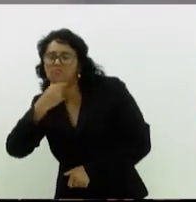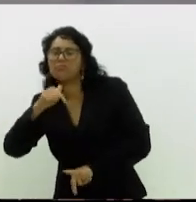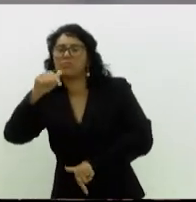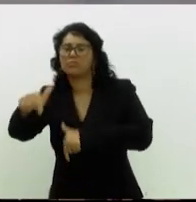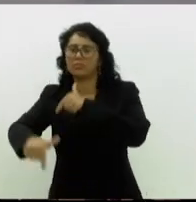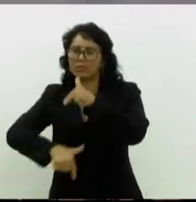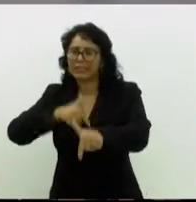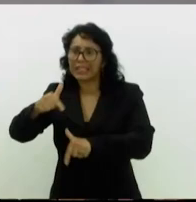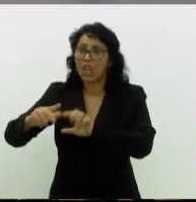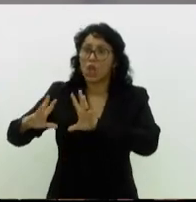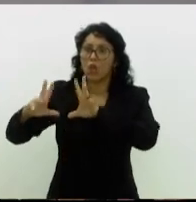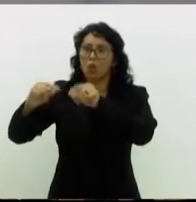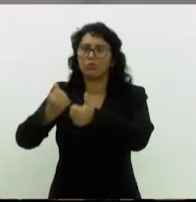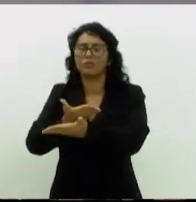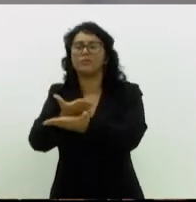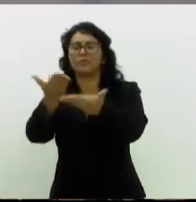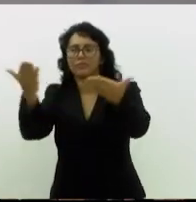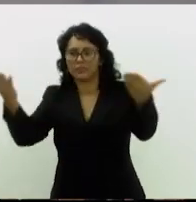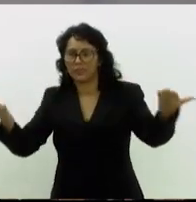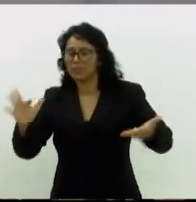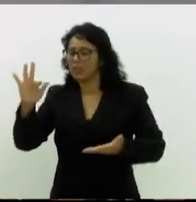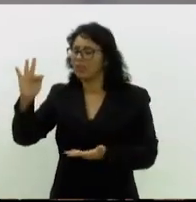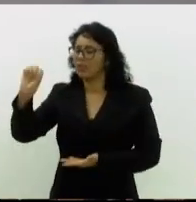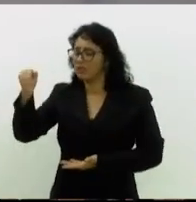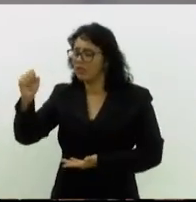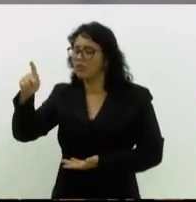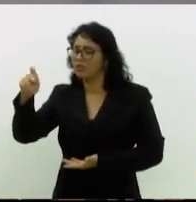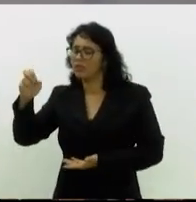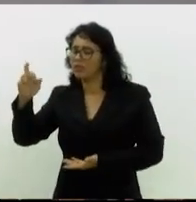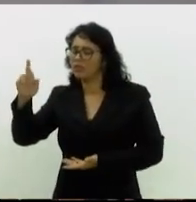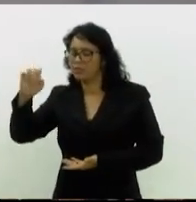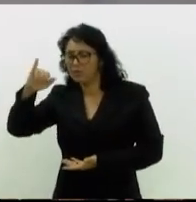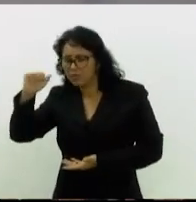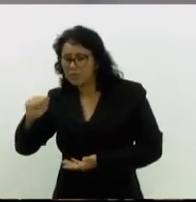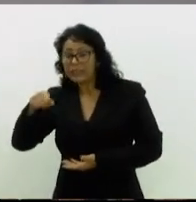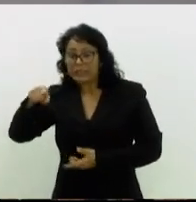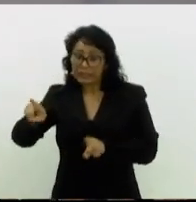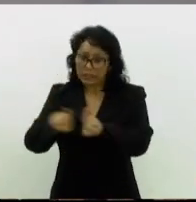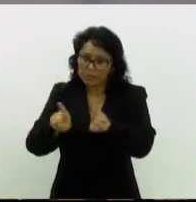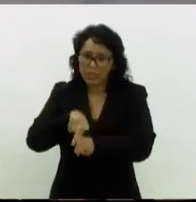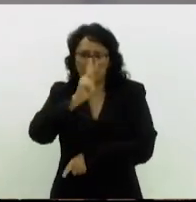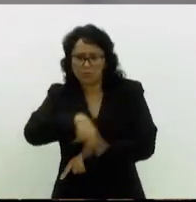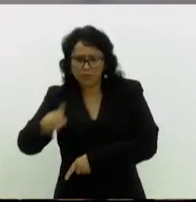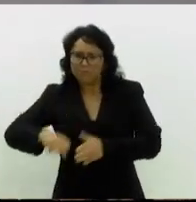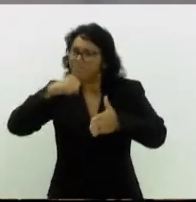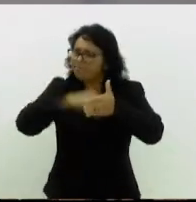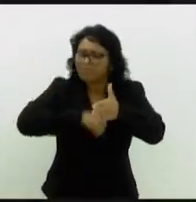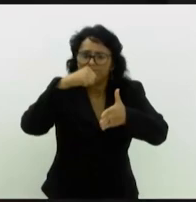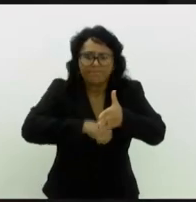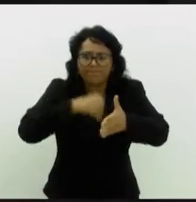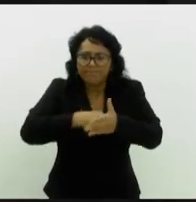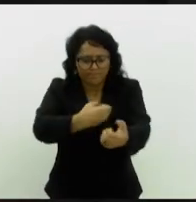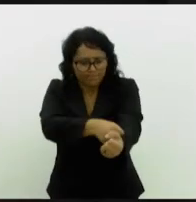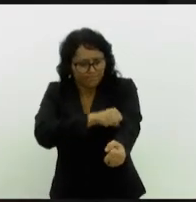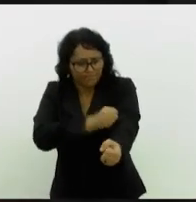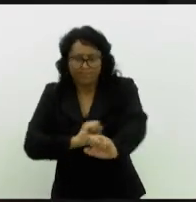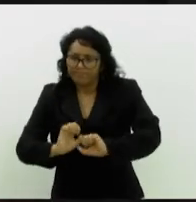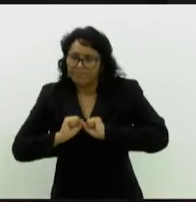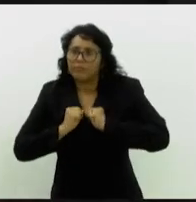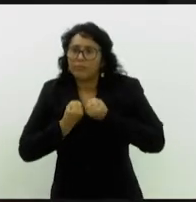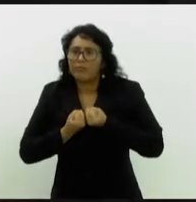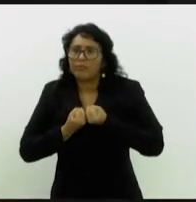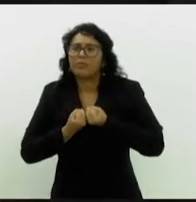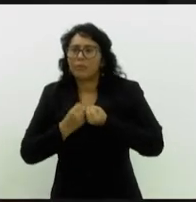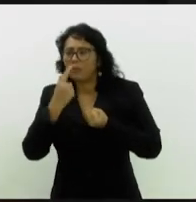o fos perge também tem professores lutando e também estão ensinando a gente tem um pouco de dificuldade de ler